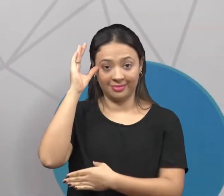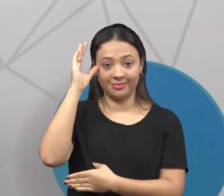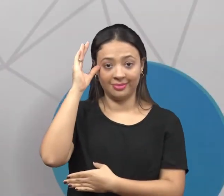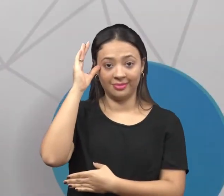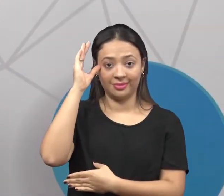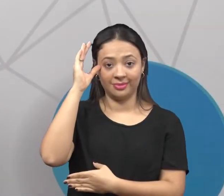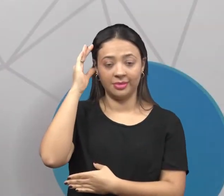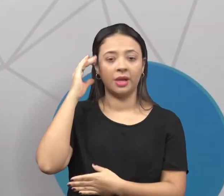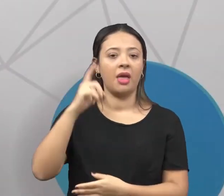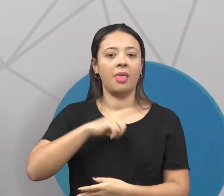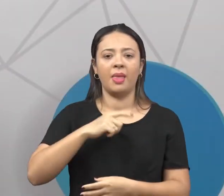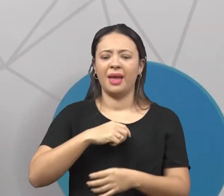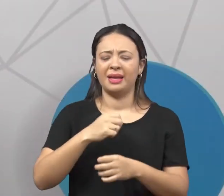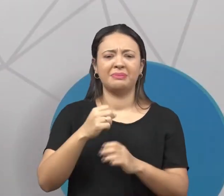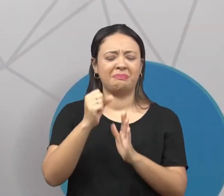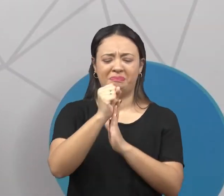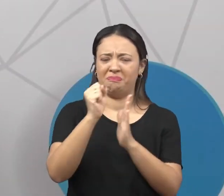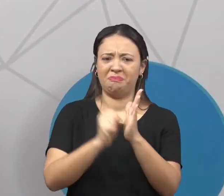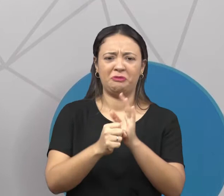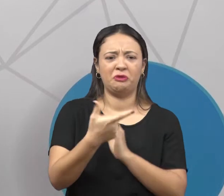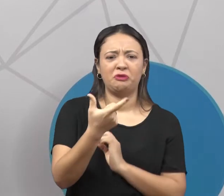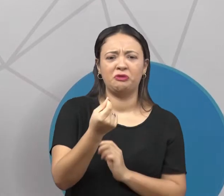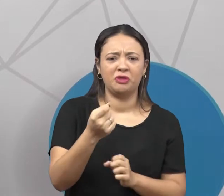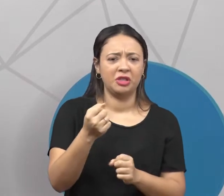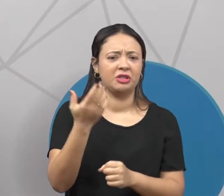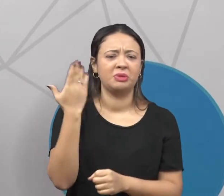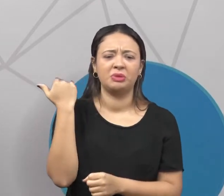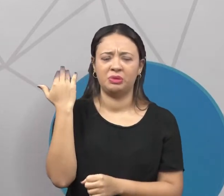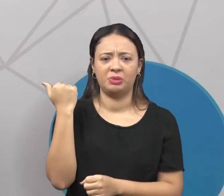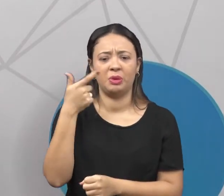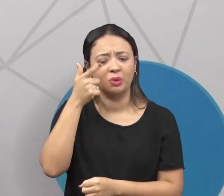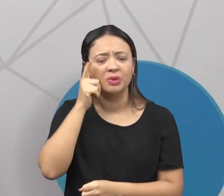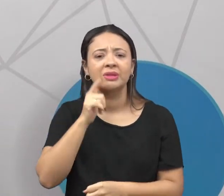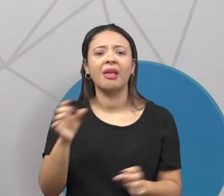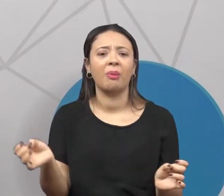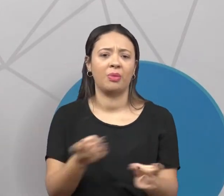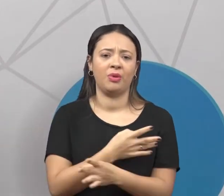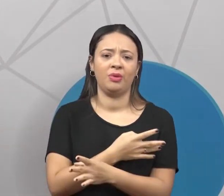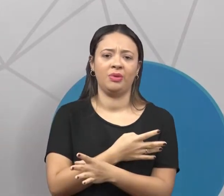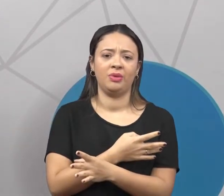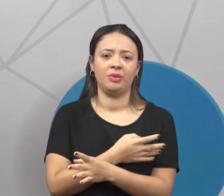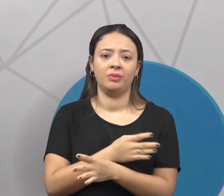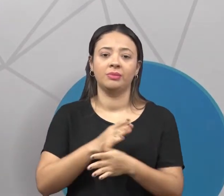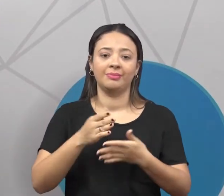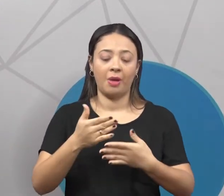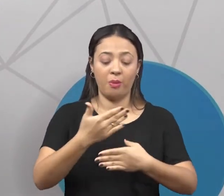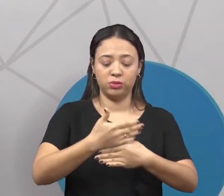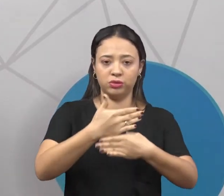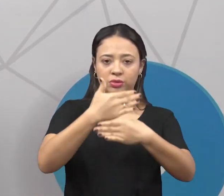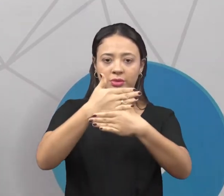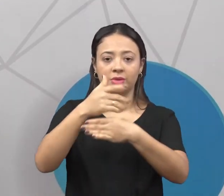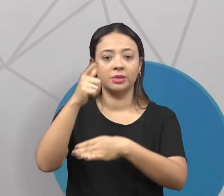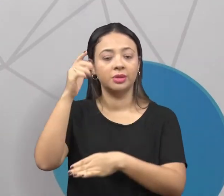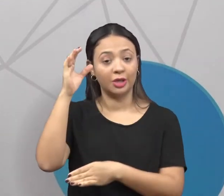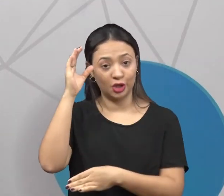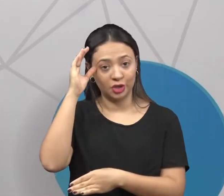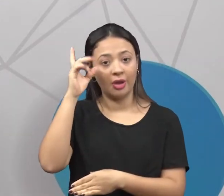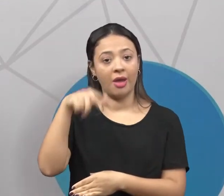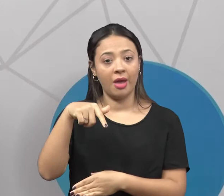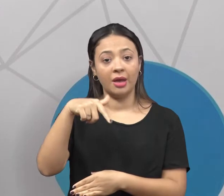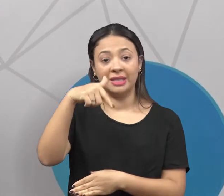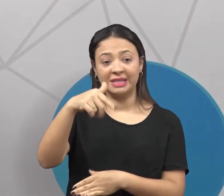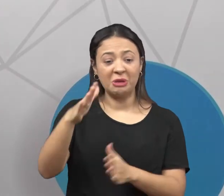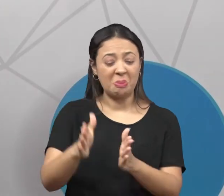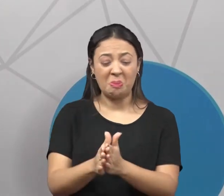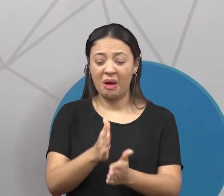tem cerca de 20 séculos, né, para poder ser concluída hoje atualmente. Então a muralha da China é uma das 7 maravilhas, né, do